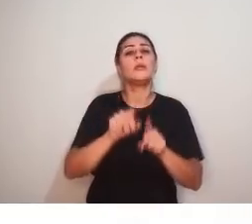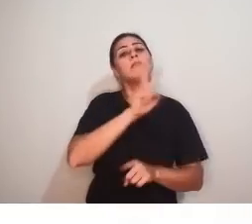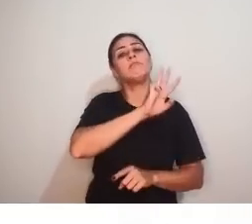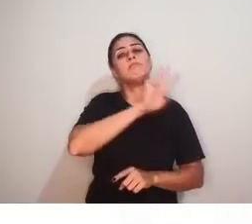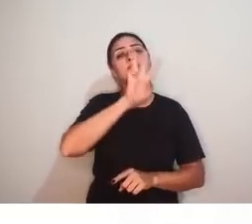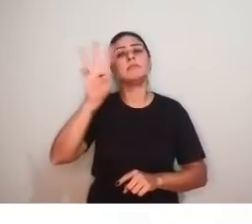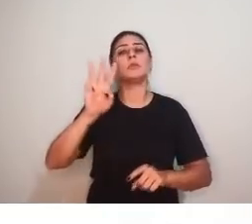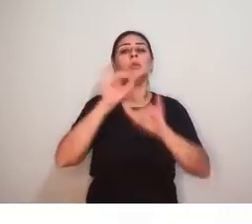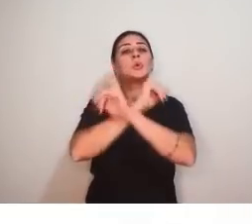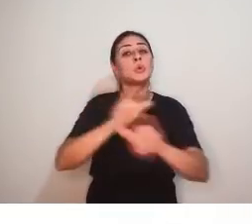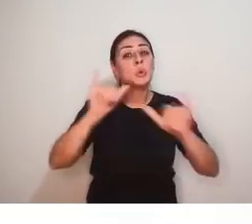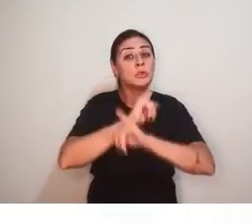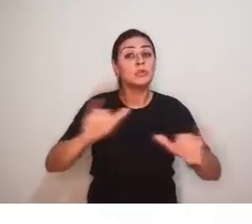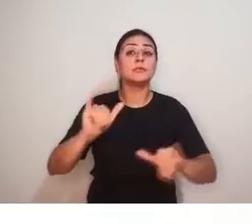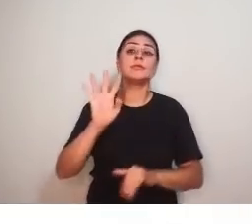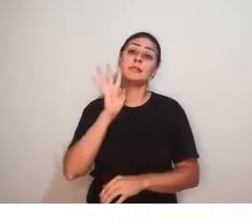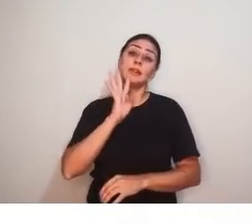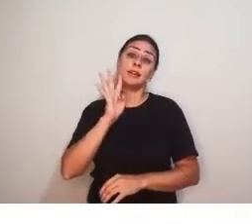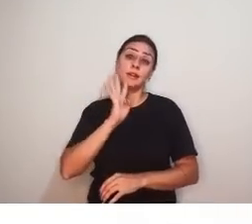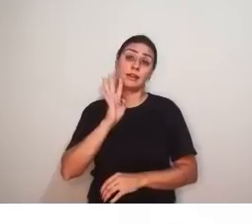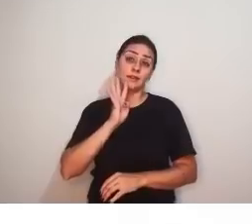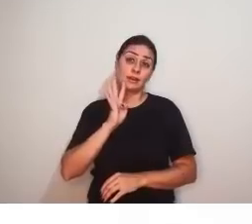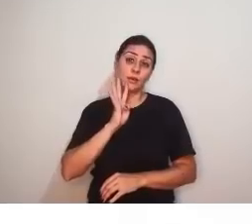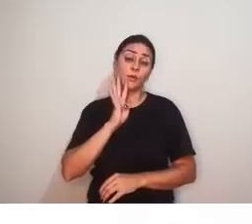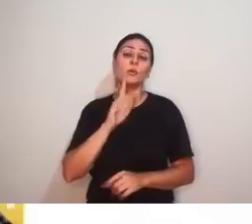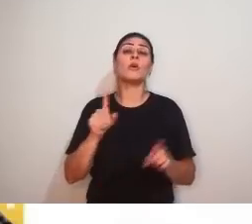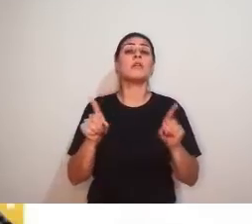O Flipboard, que é um outro portal de notícias legal.